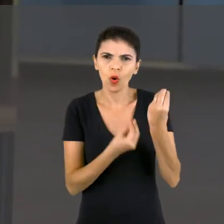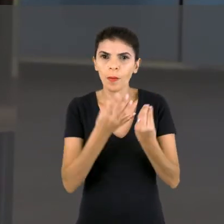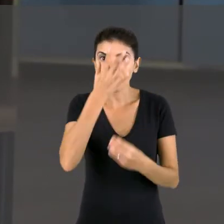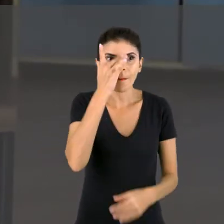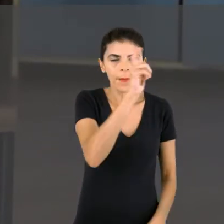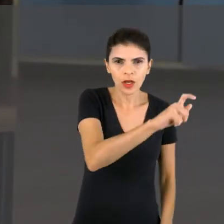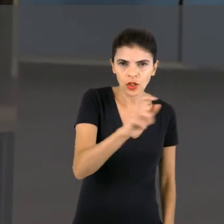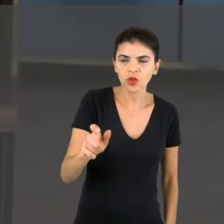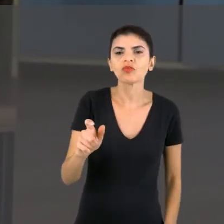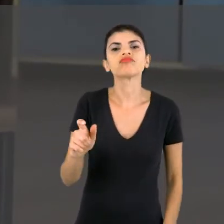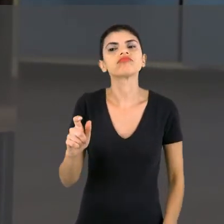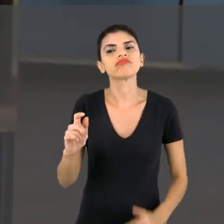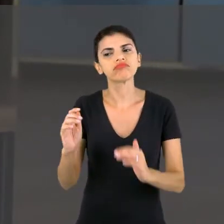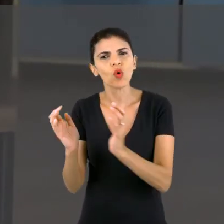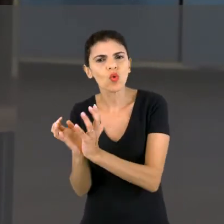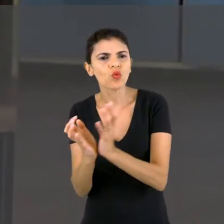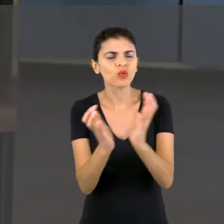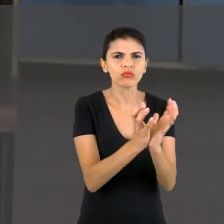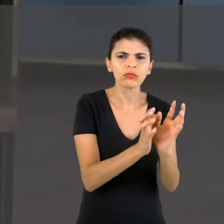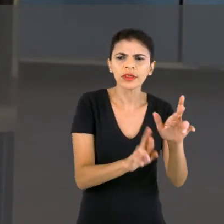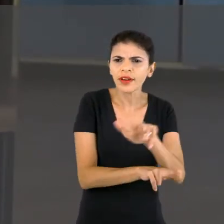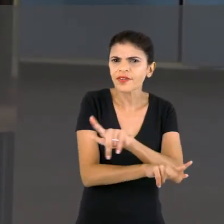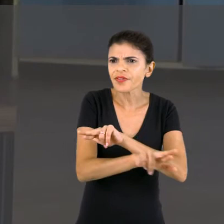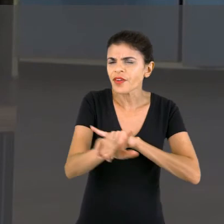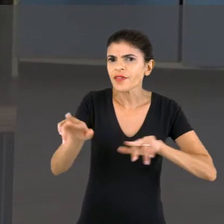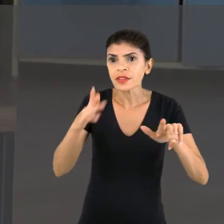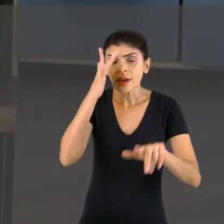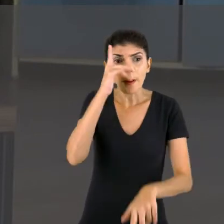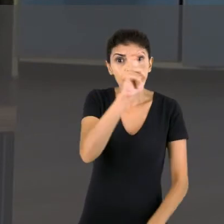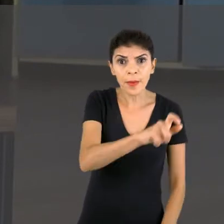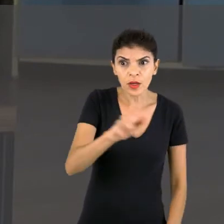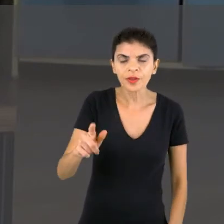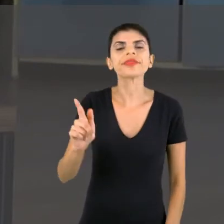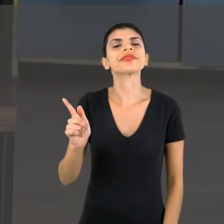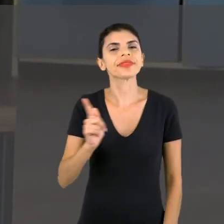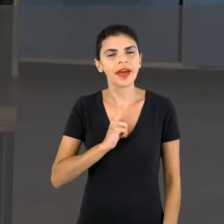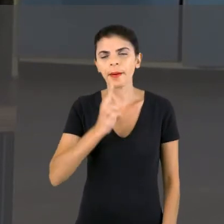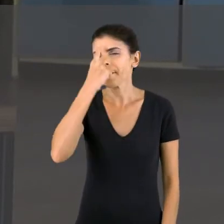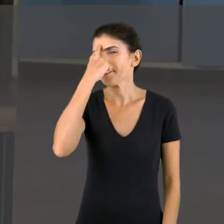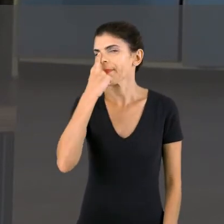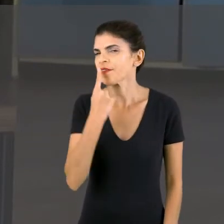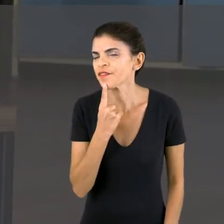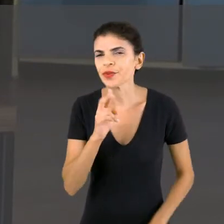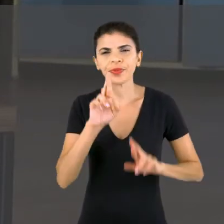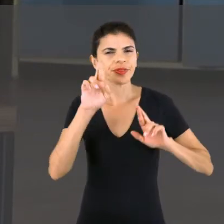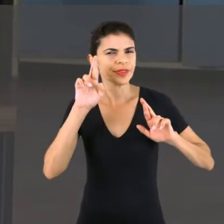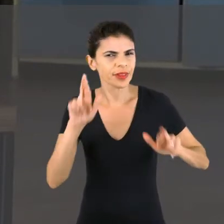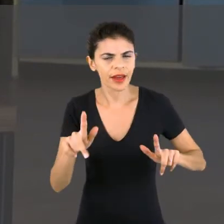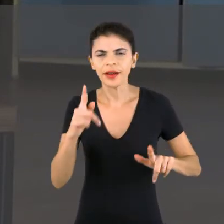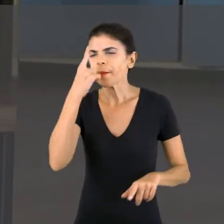São pessoas que compõem o Circo no Ato, são pessoas diferentes e essas pessoas, elas têm um perfil,